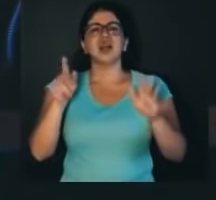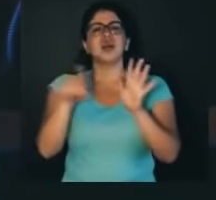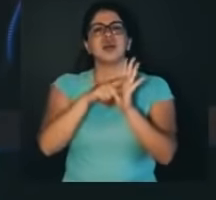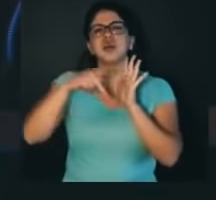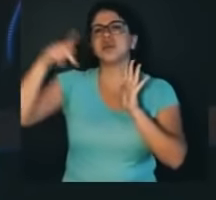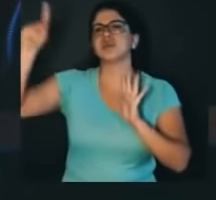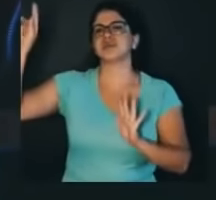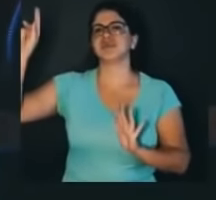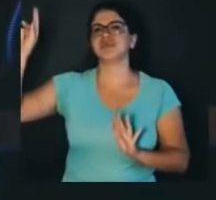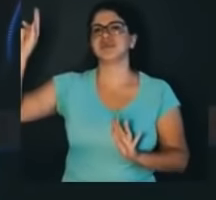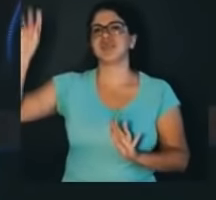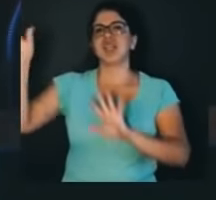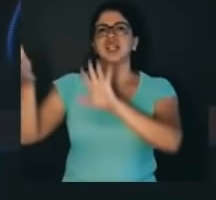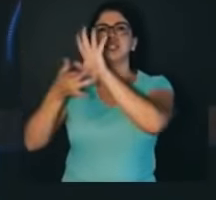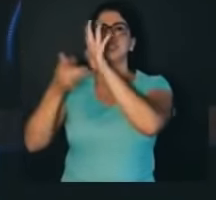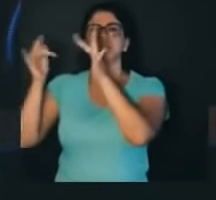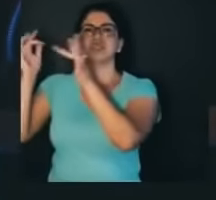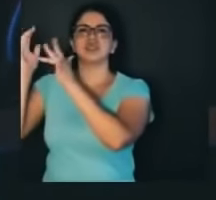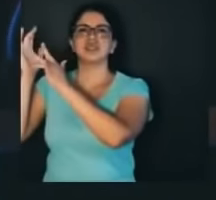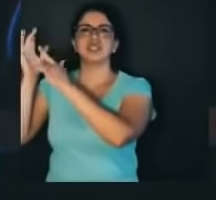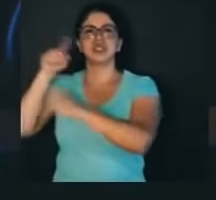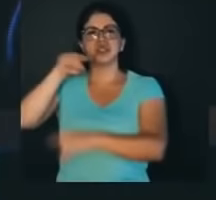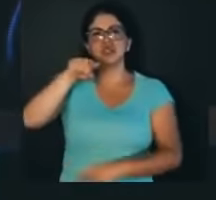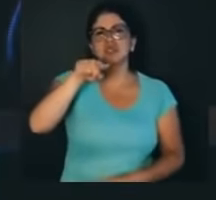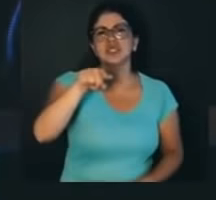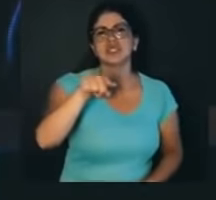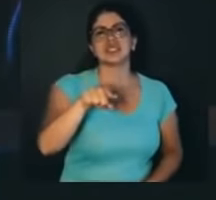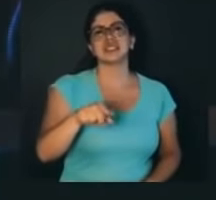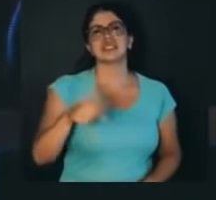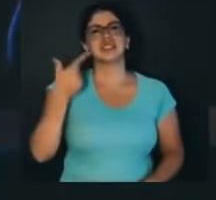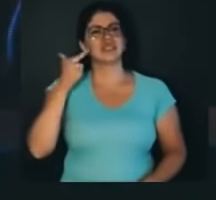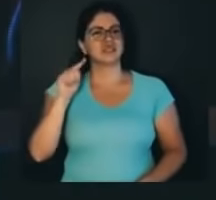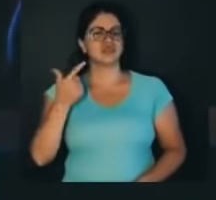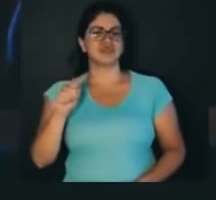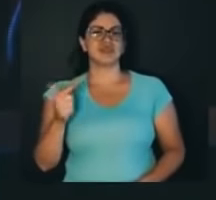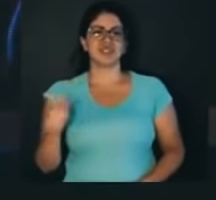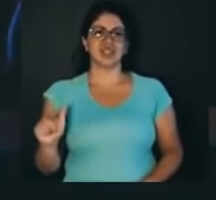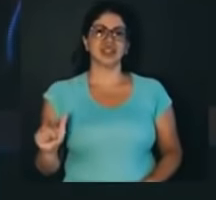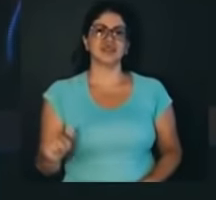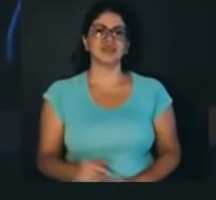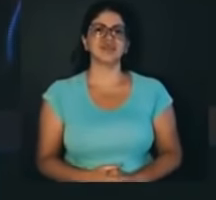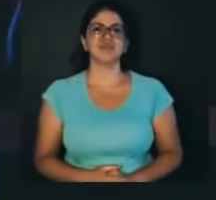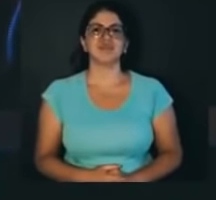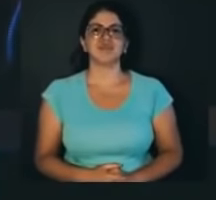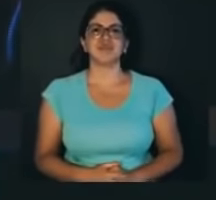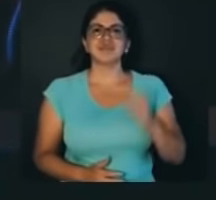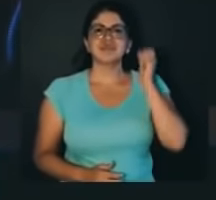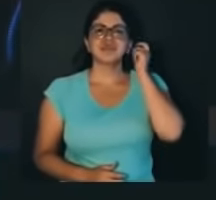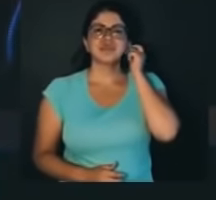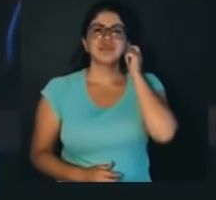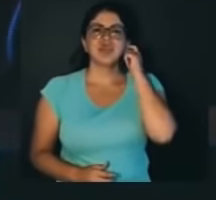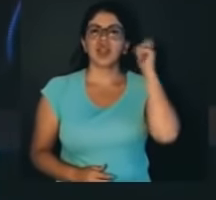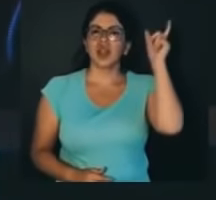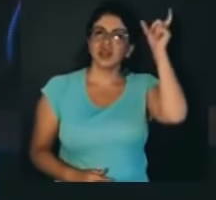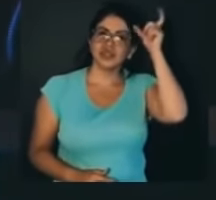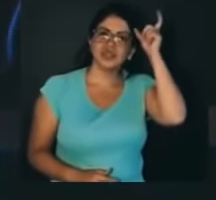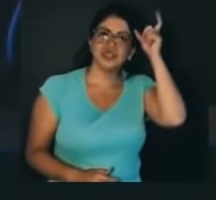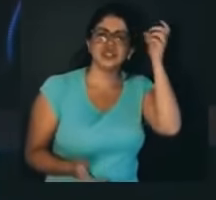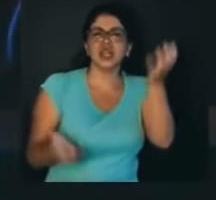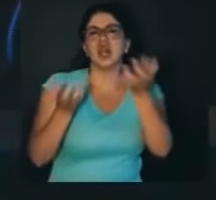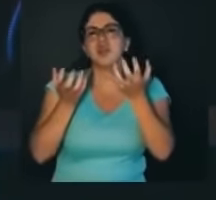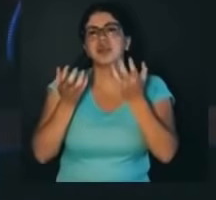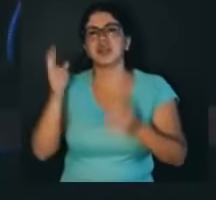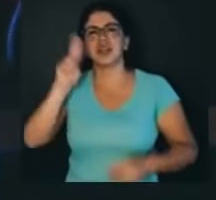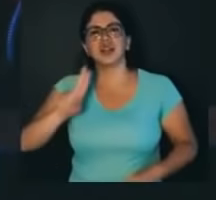Reconcilie-te com o Senhor. Negue, não aceite que o diabo use você para destruir outras